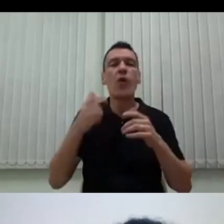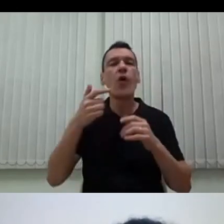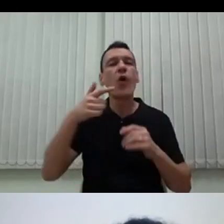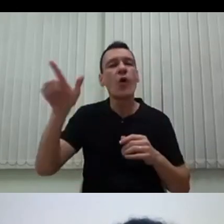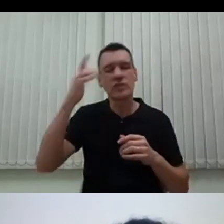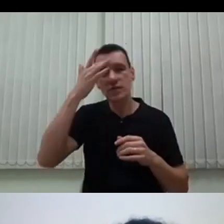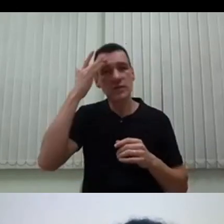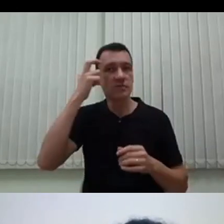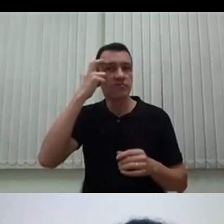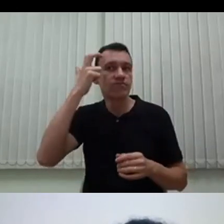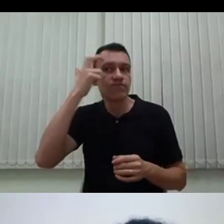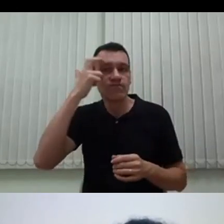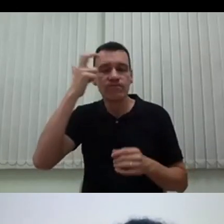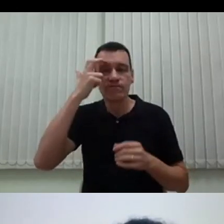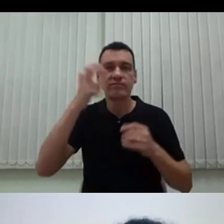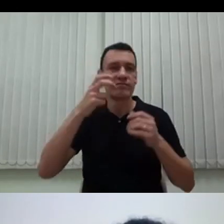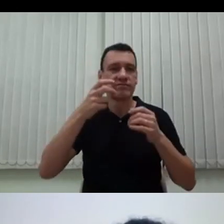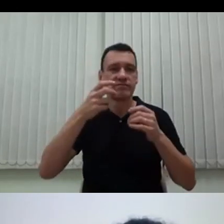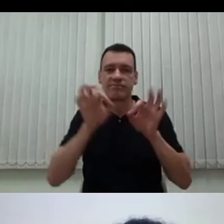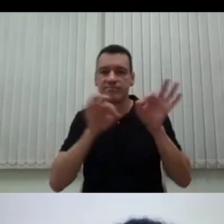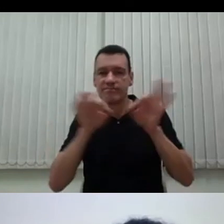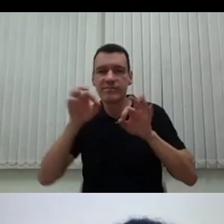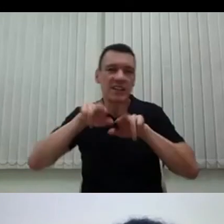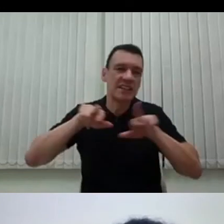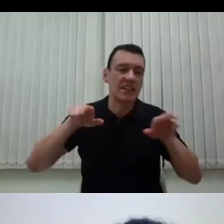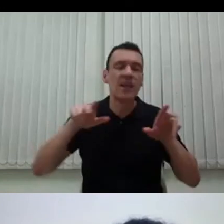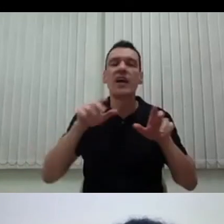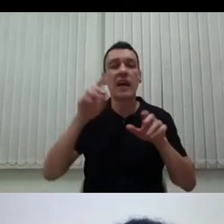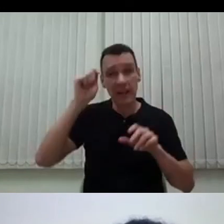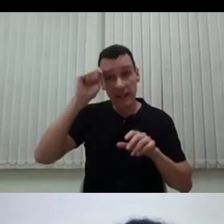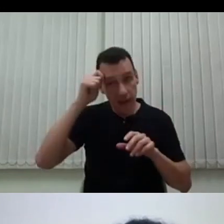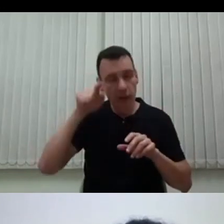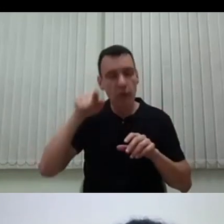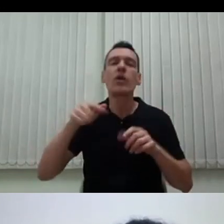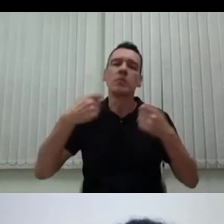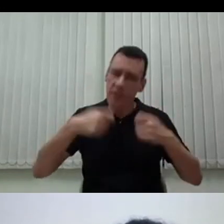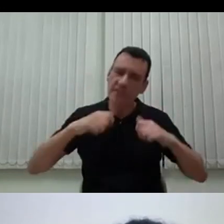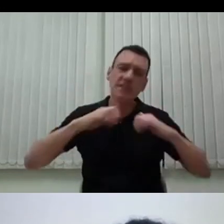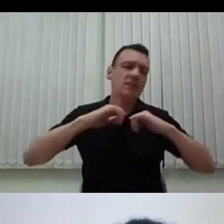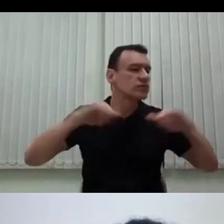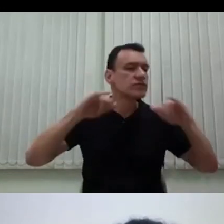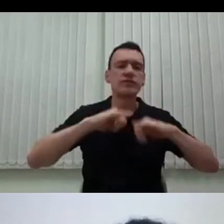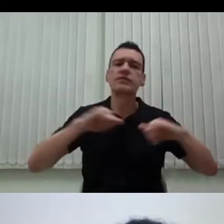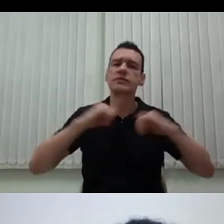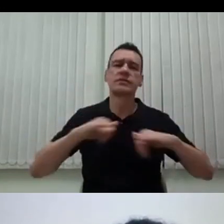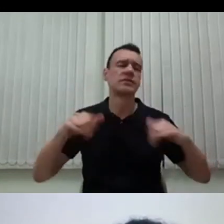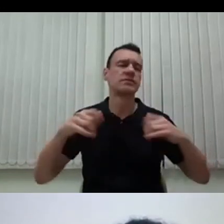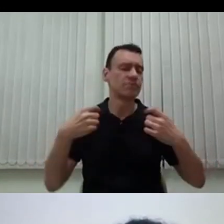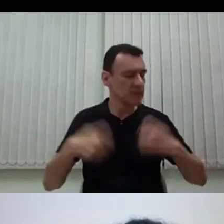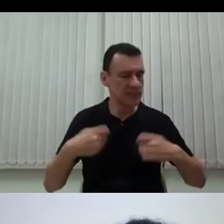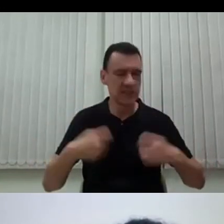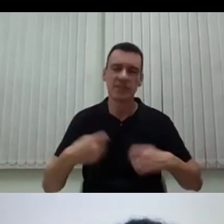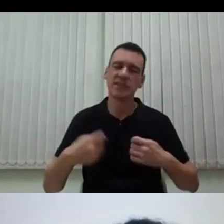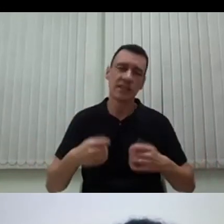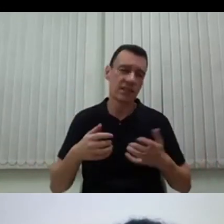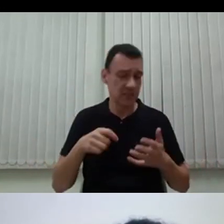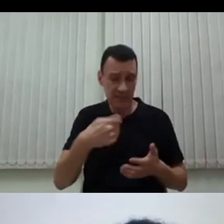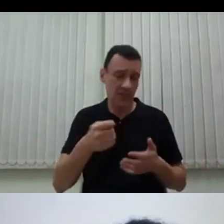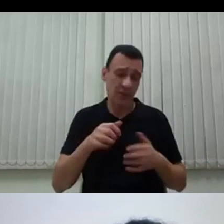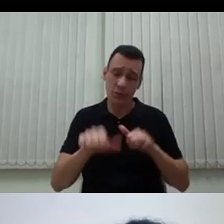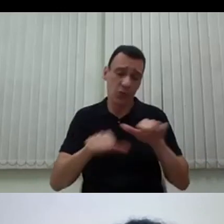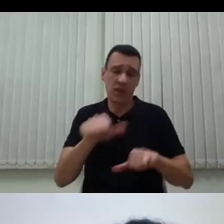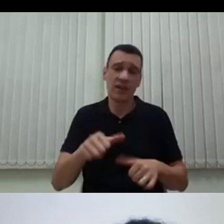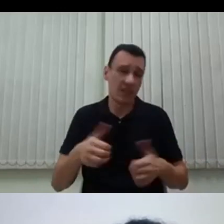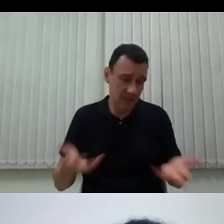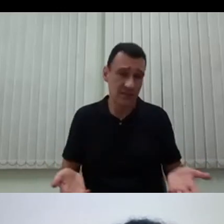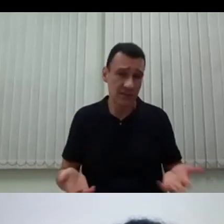o mundo, outras filosofias, isso tem que ser transformado. E aí é um trabalho, às vezes,